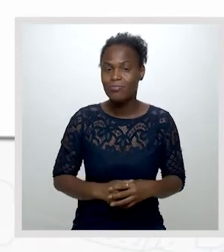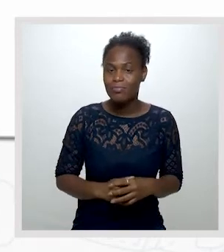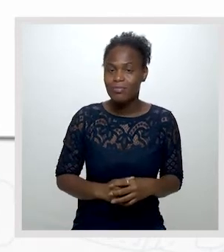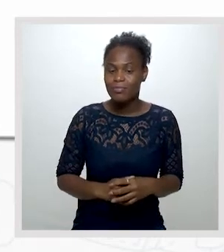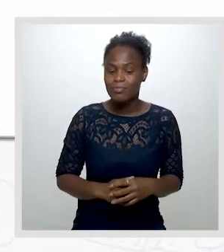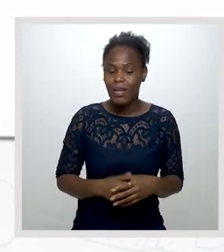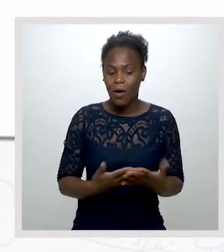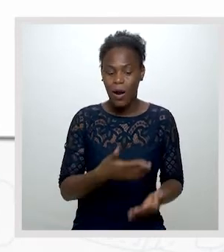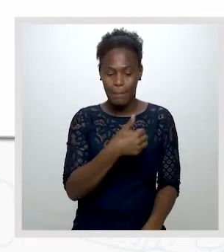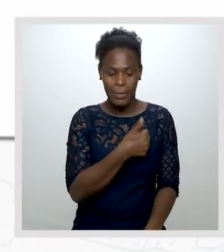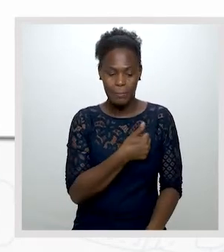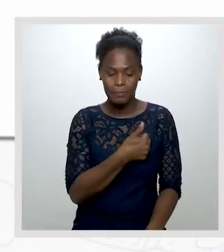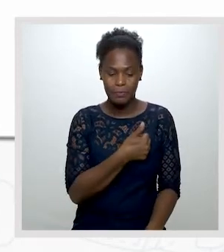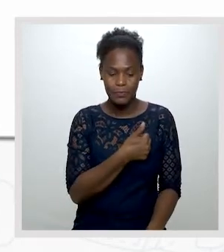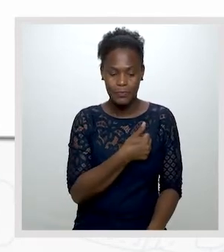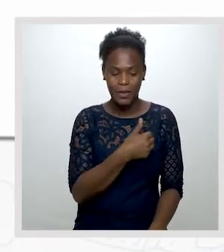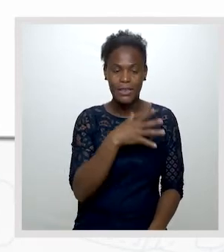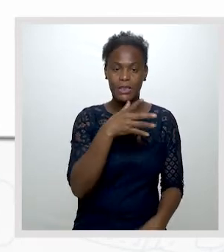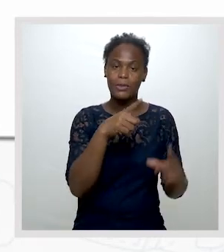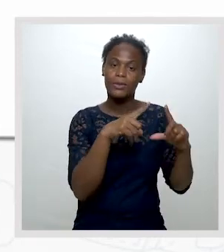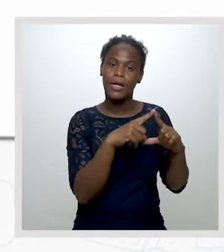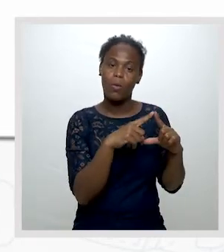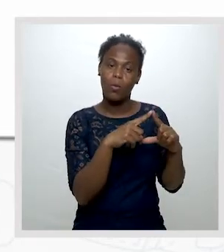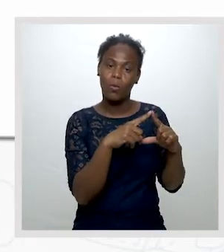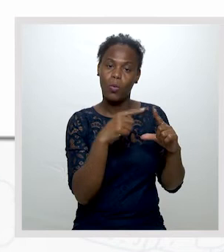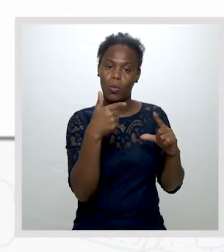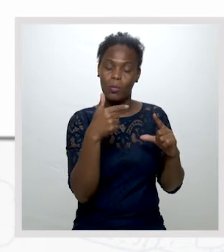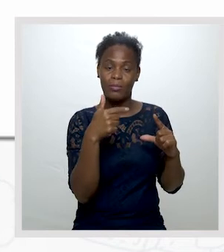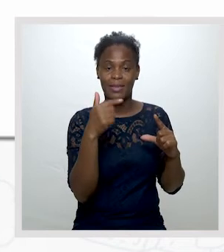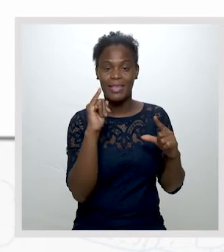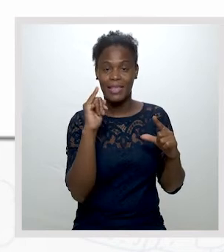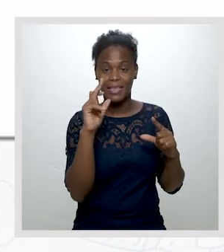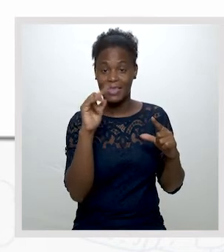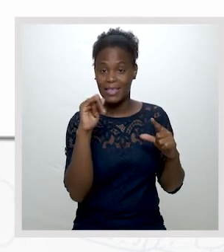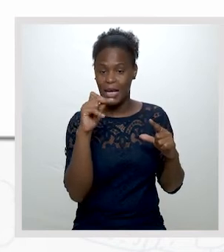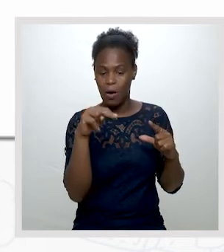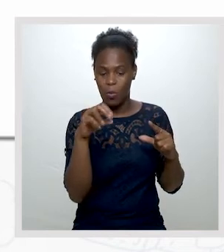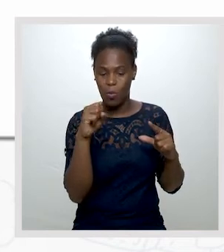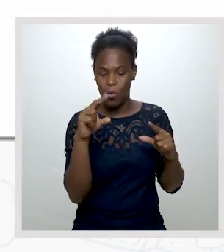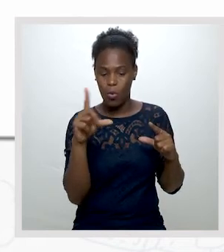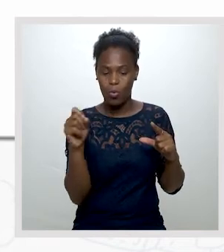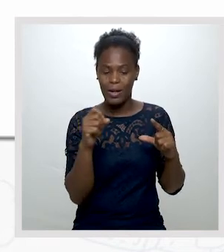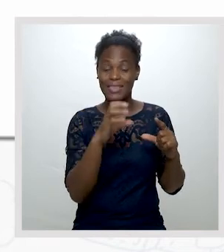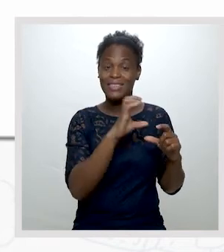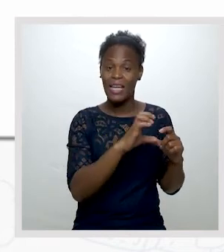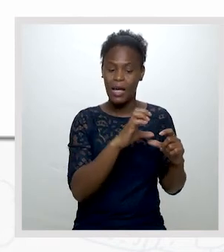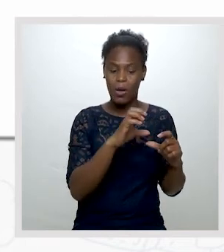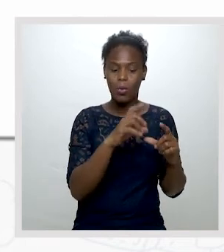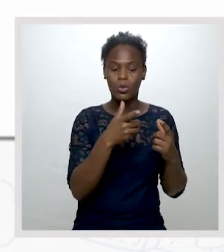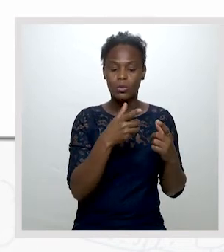A linha B, o triângulo. E a linha C, os